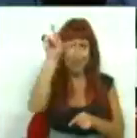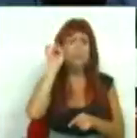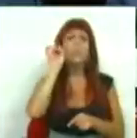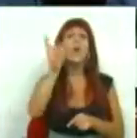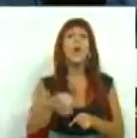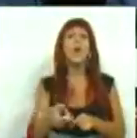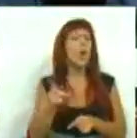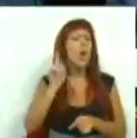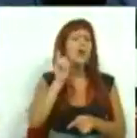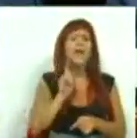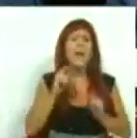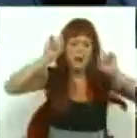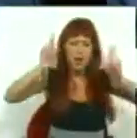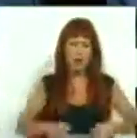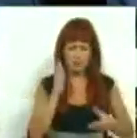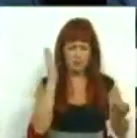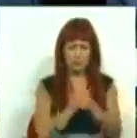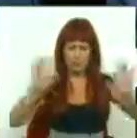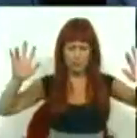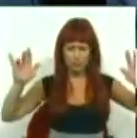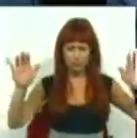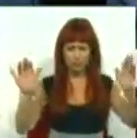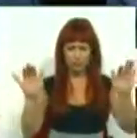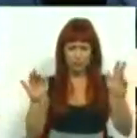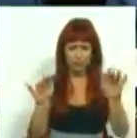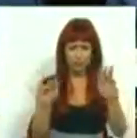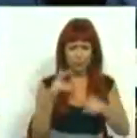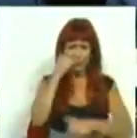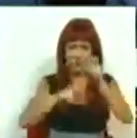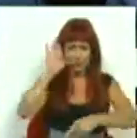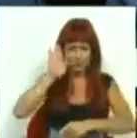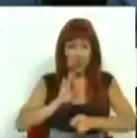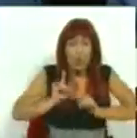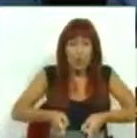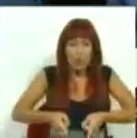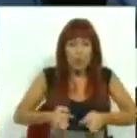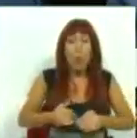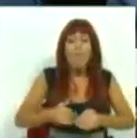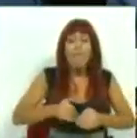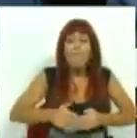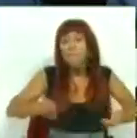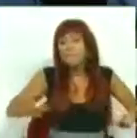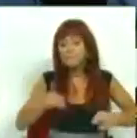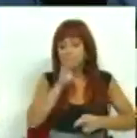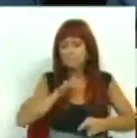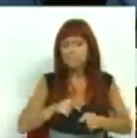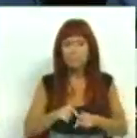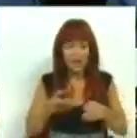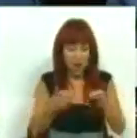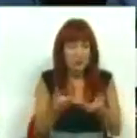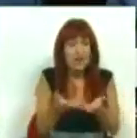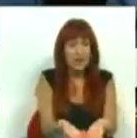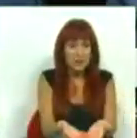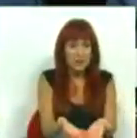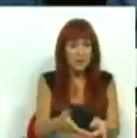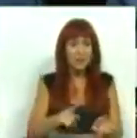as seguintes: qual a data para início do processo de redução de efetivos? Já começou ou começa com a execução deste